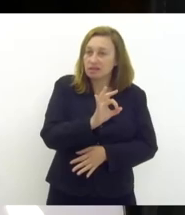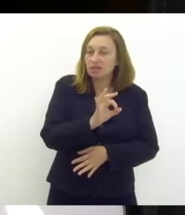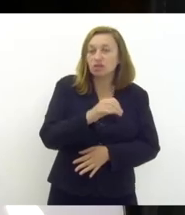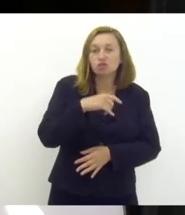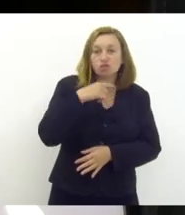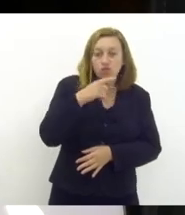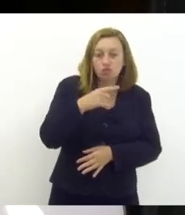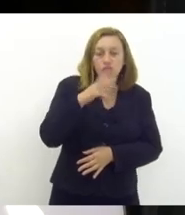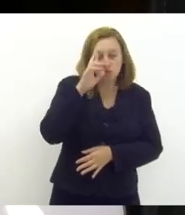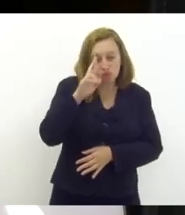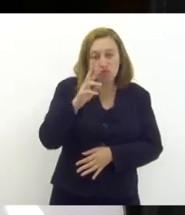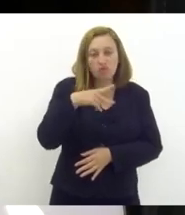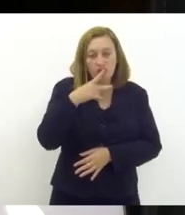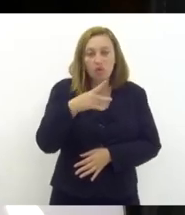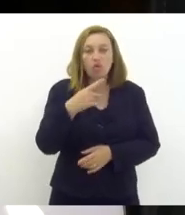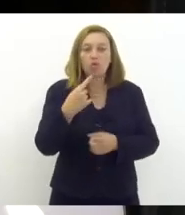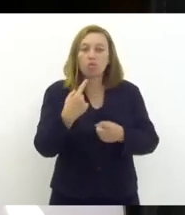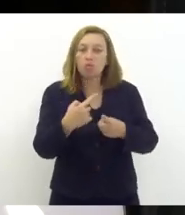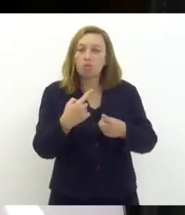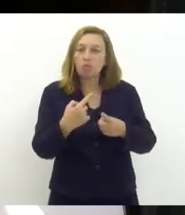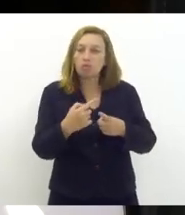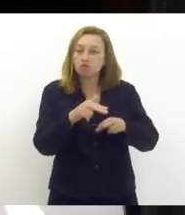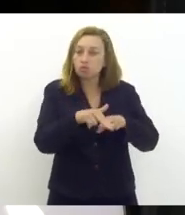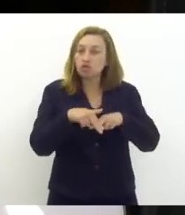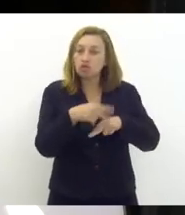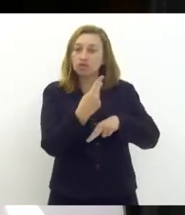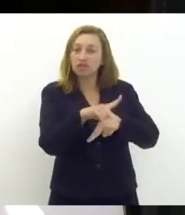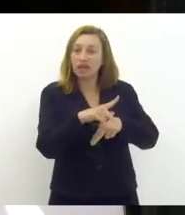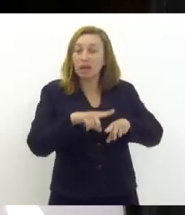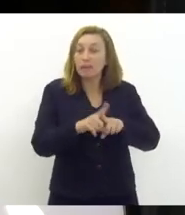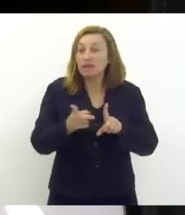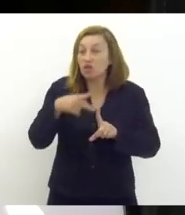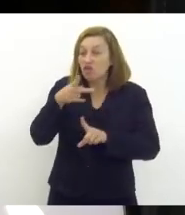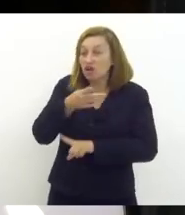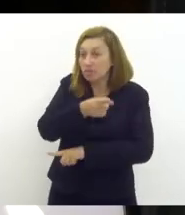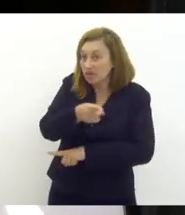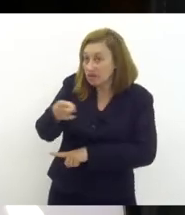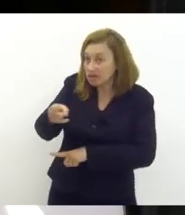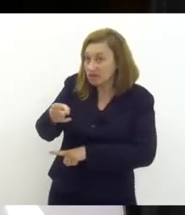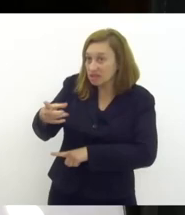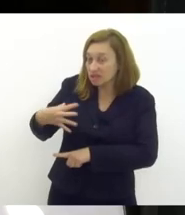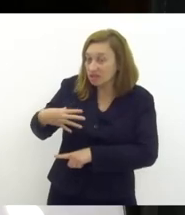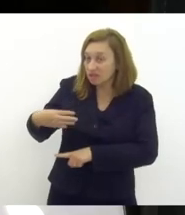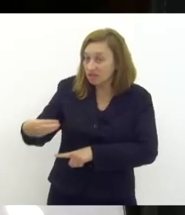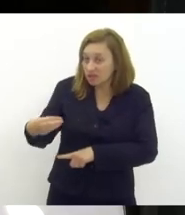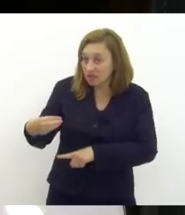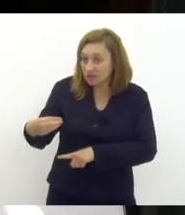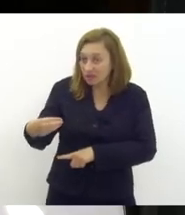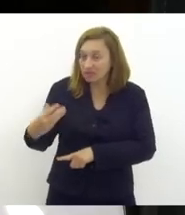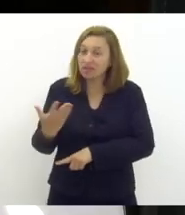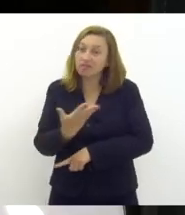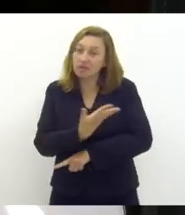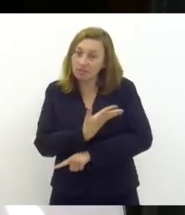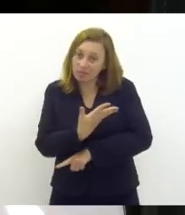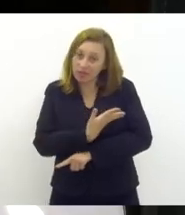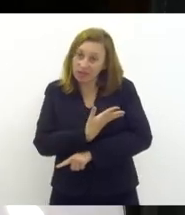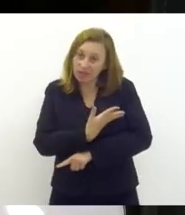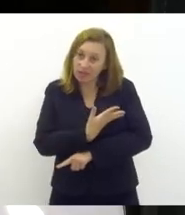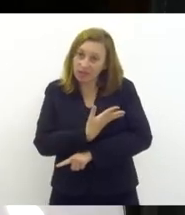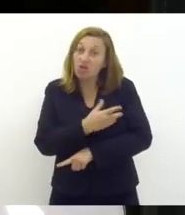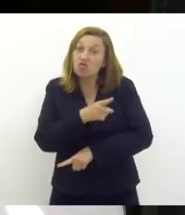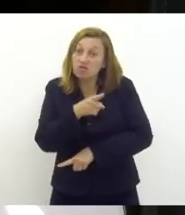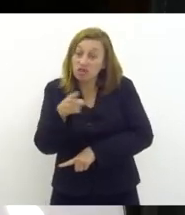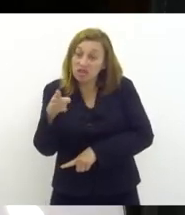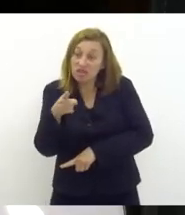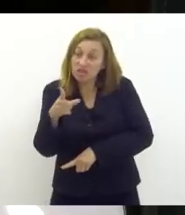falou porque ela é merecedora e eu digo a vocês filhos da nossa da minha querida colega vocês